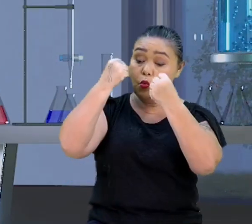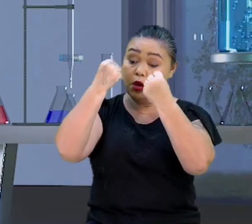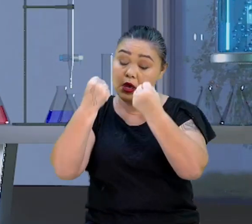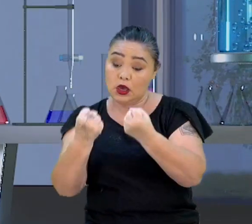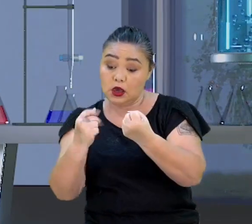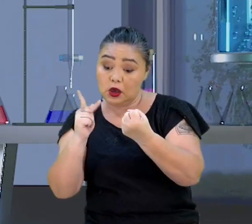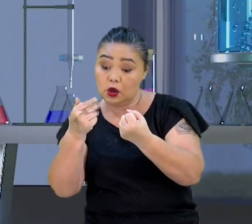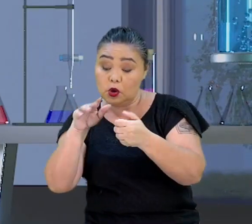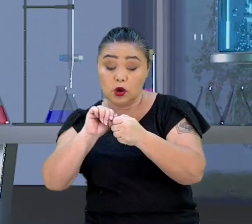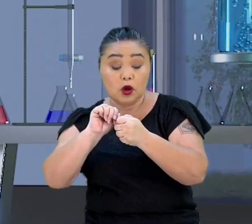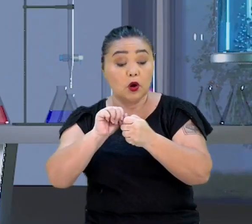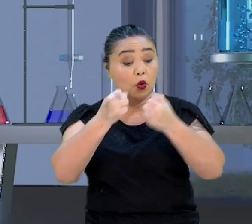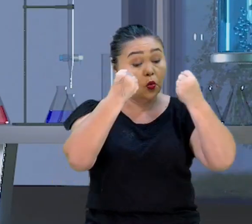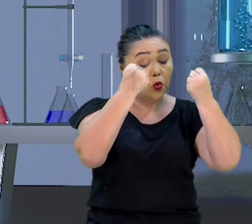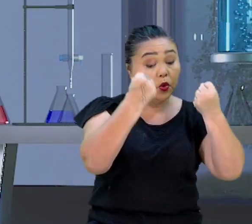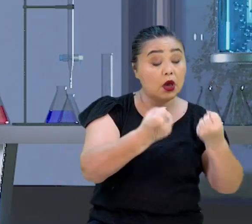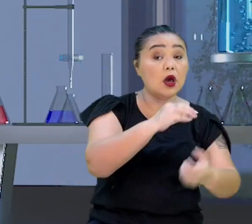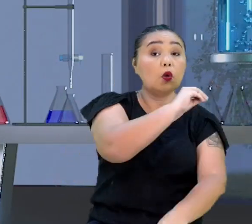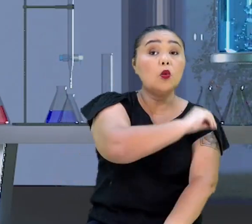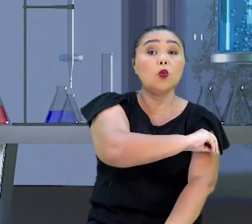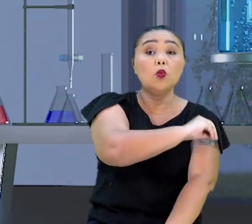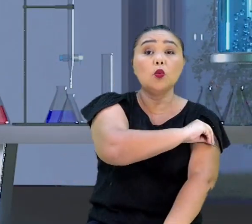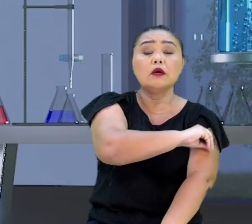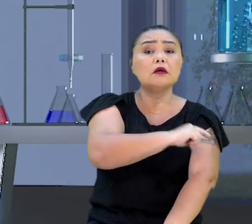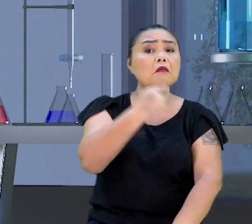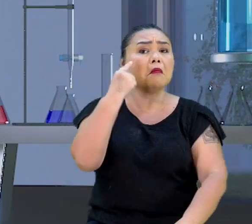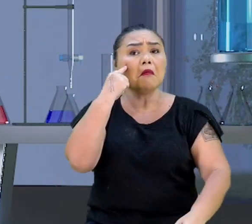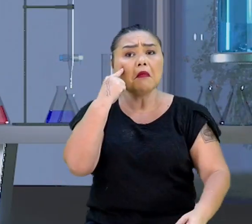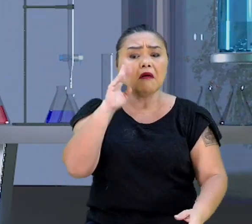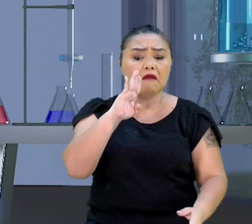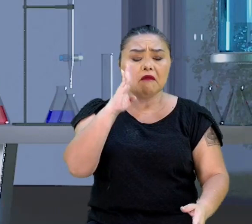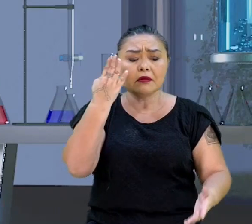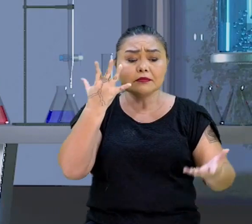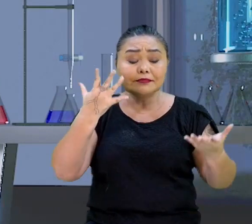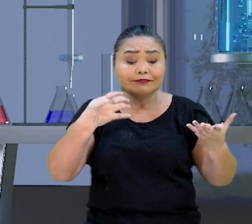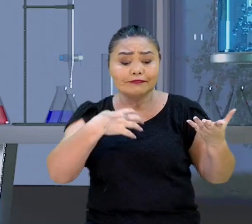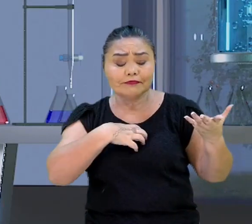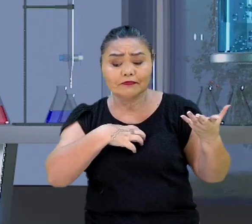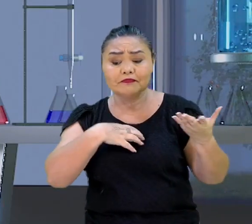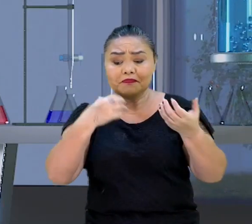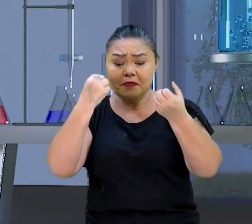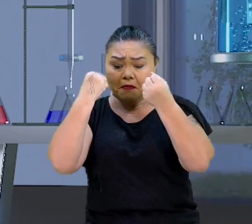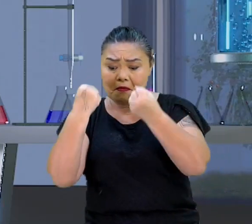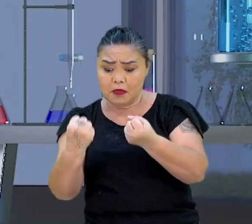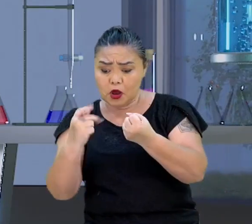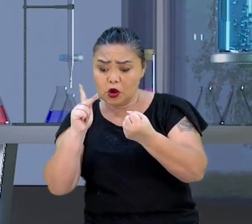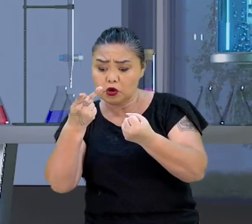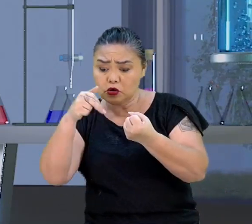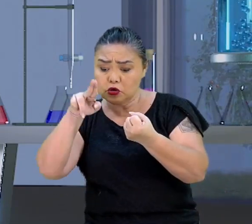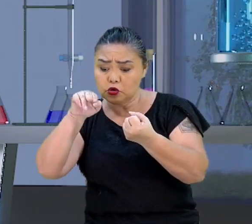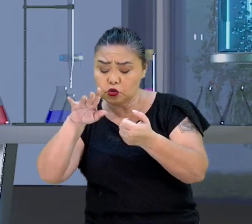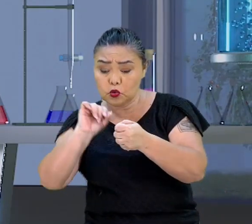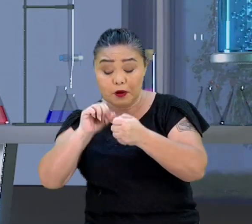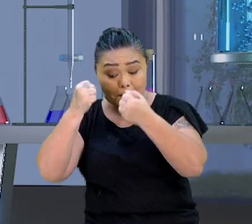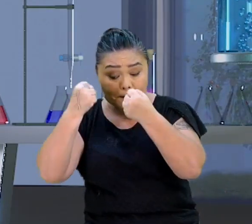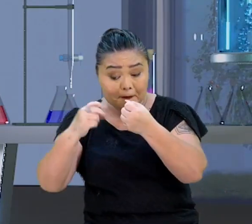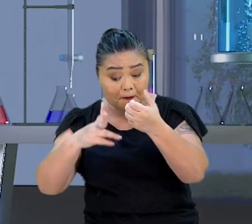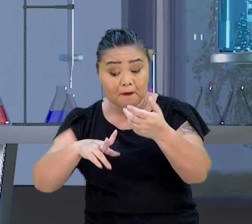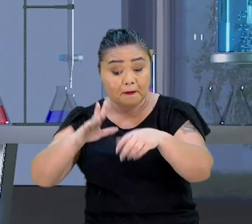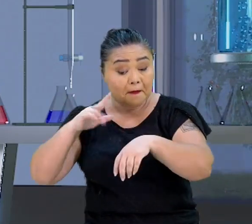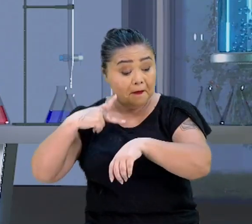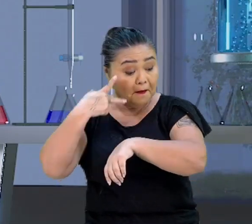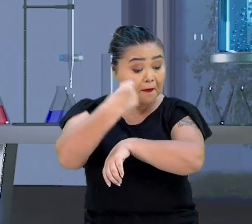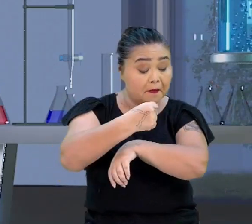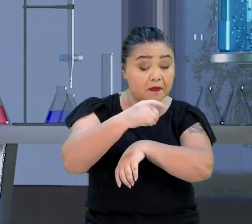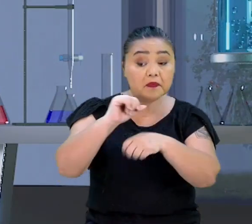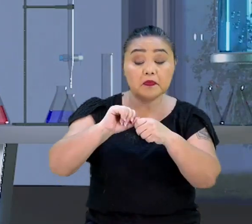para 1 quilo de algodão, a gente tem a falsa sensação de que o quilo de chumbo pesa mais. Mas não é. É que para ter 1